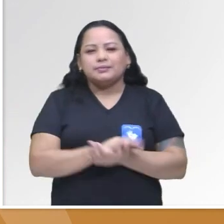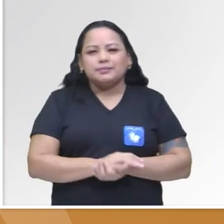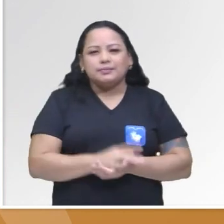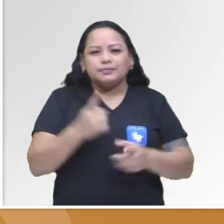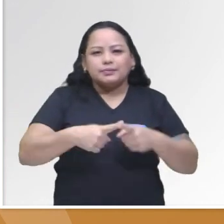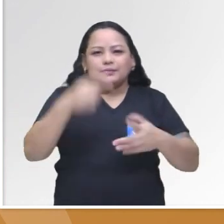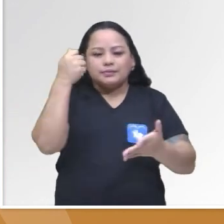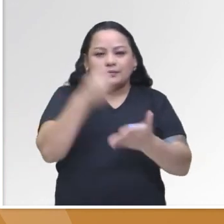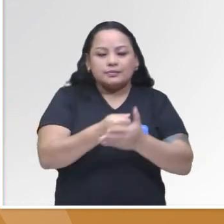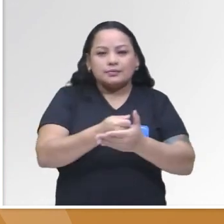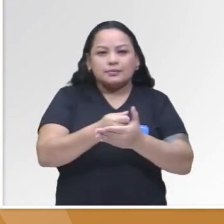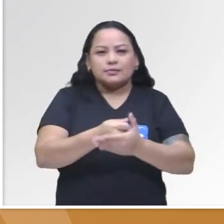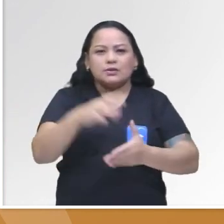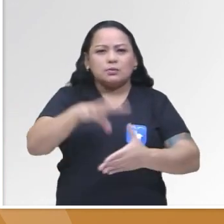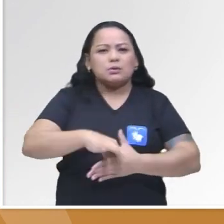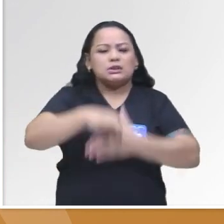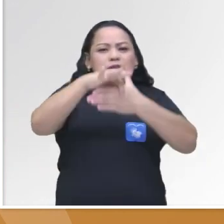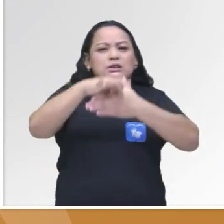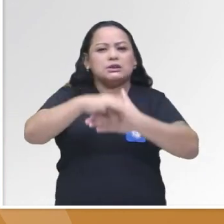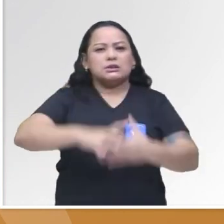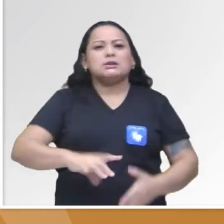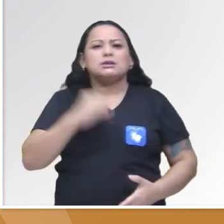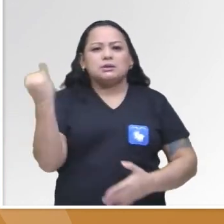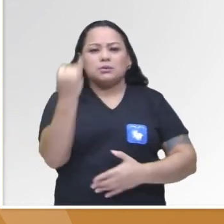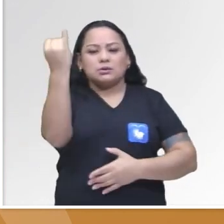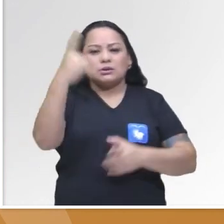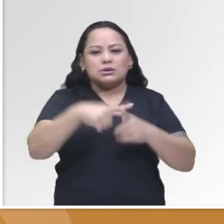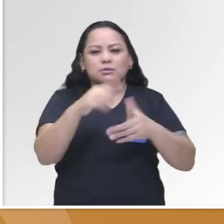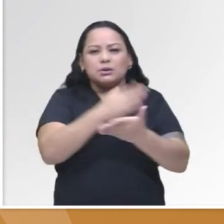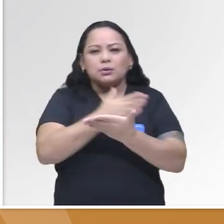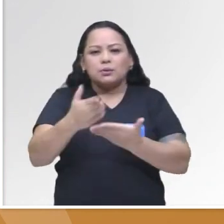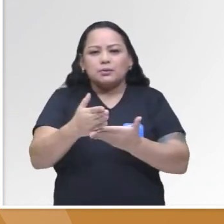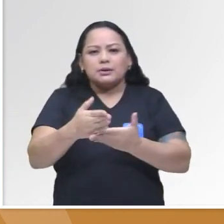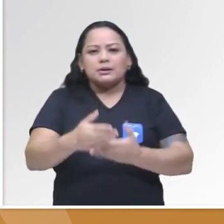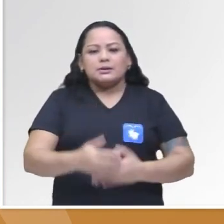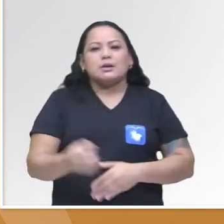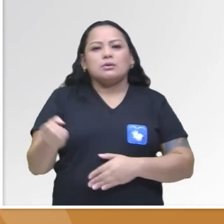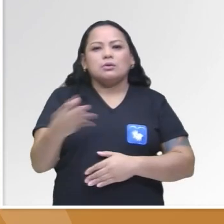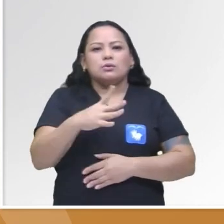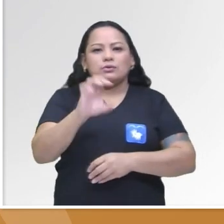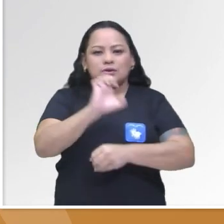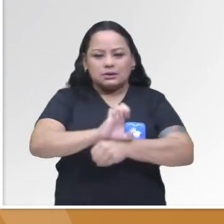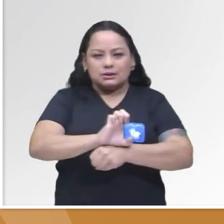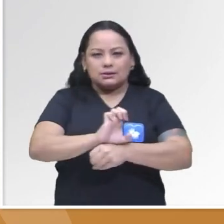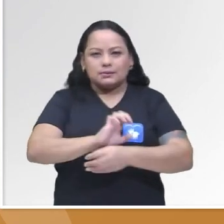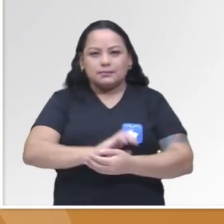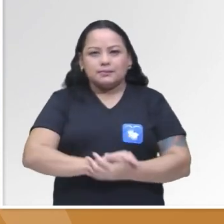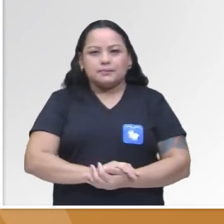ele uma autoridade máxima, e coloca em vigor o chamado Estado Novo.